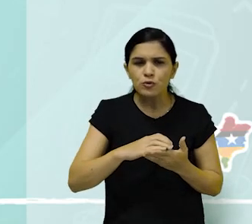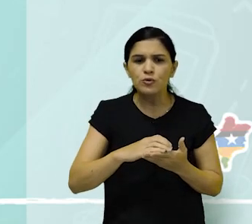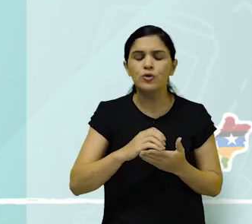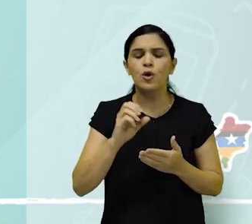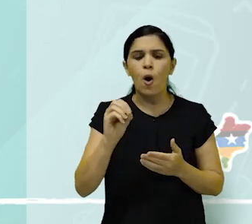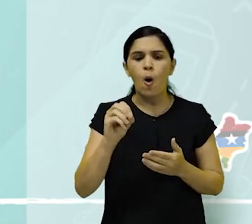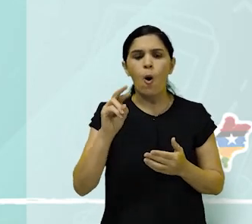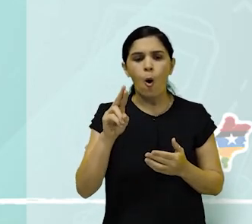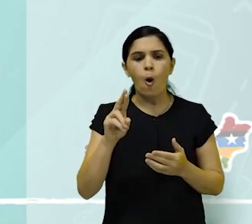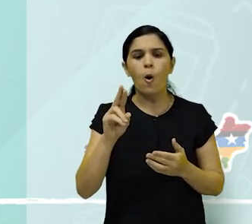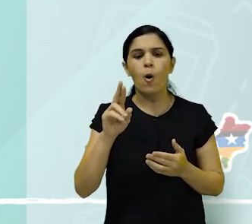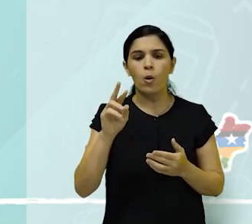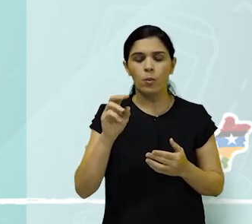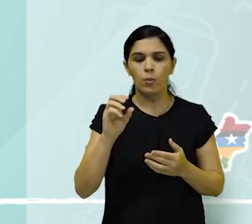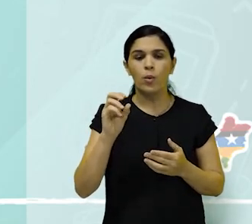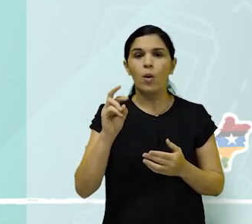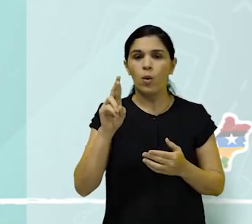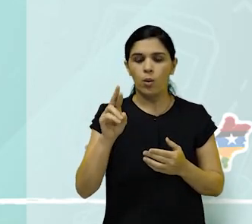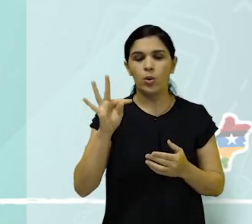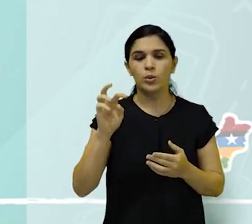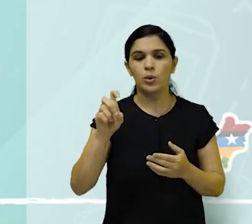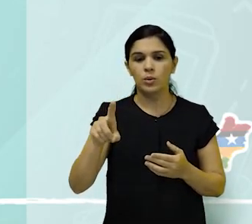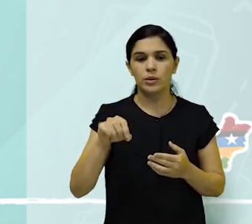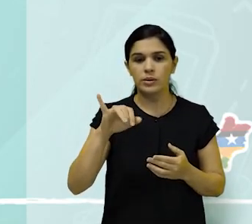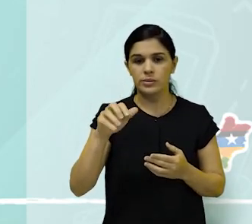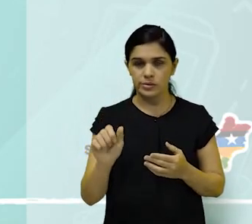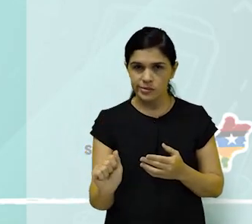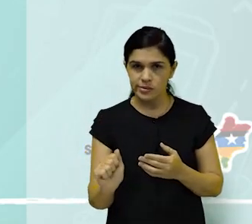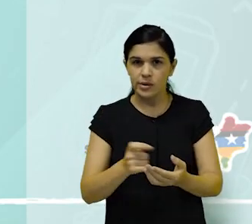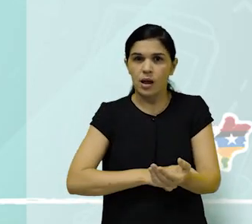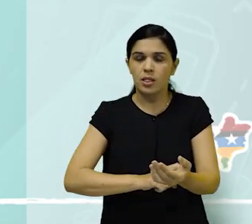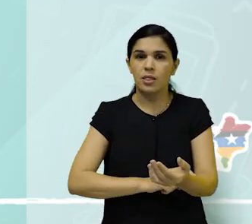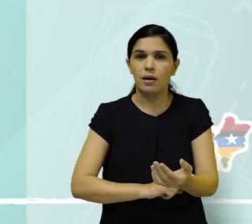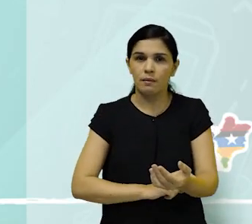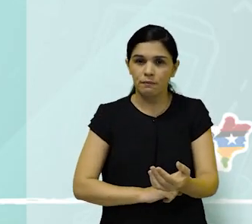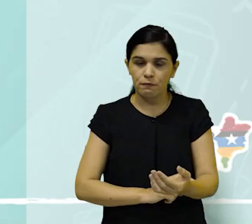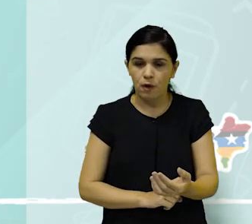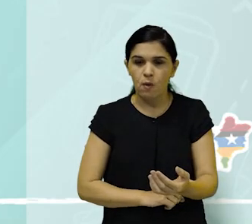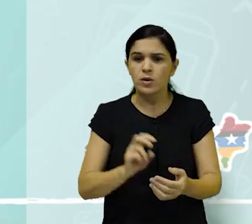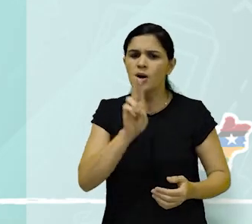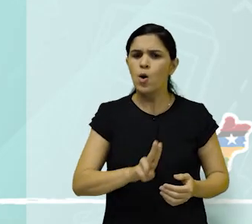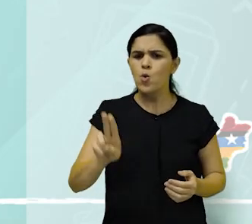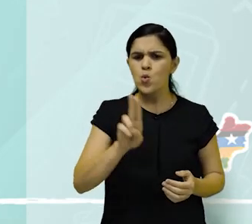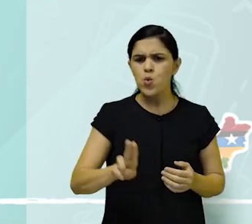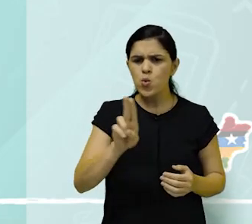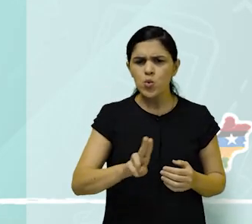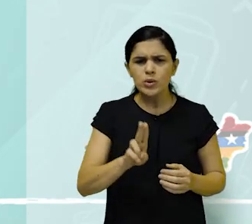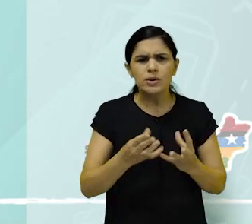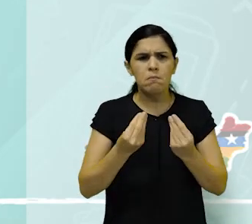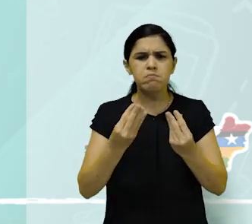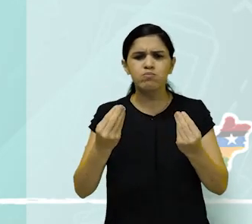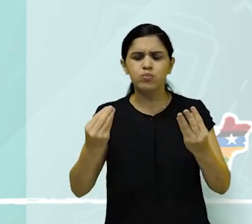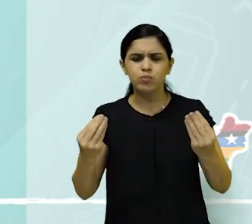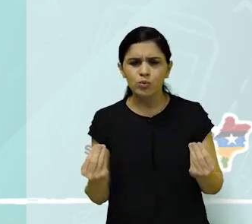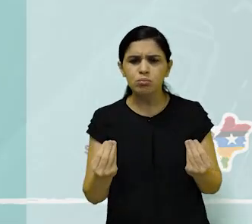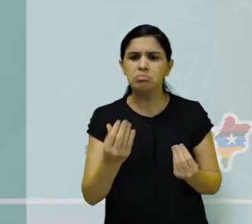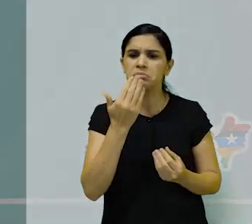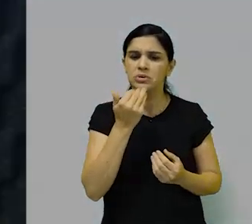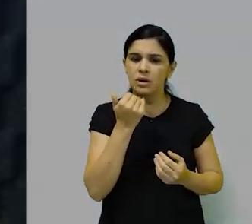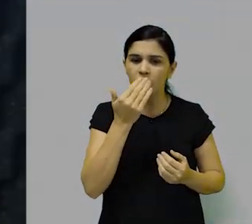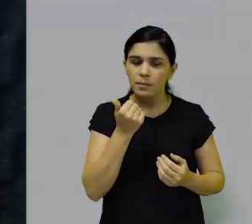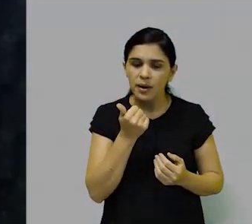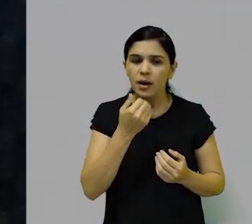distorção de sua imagem, comum com pessoas do sexo masculino. A vigorexia também é conhecida pelos